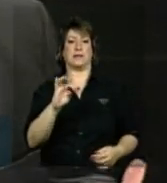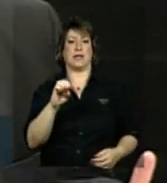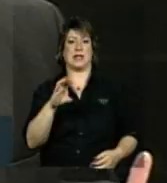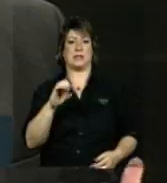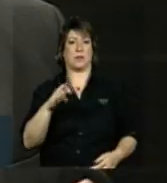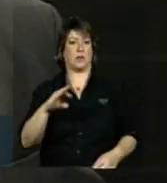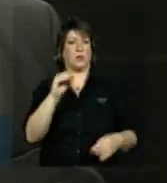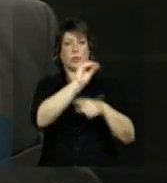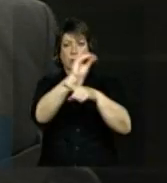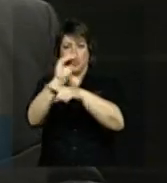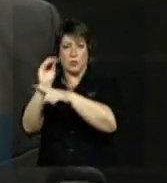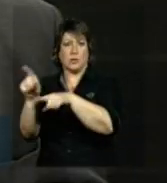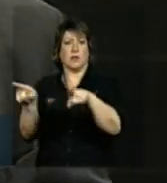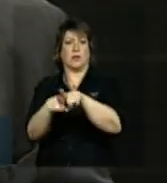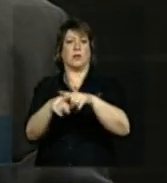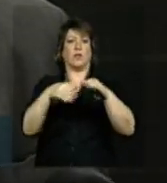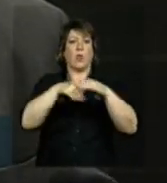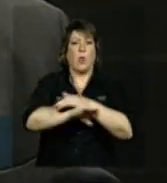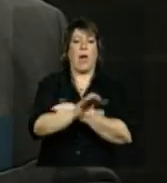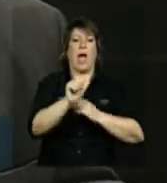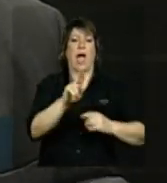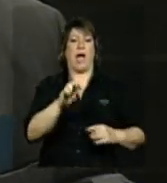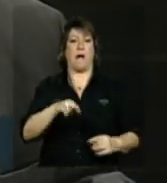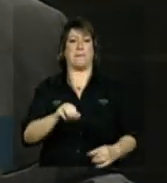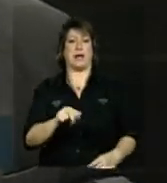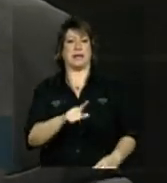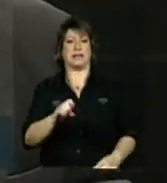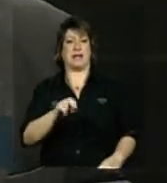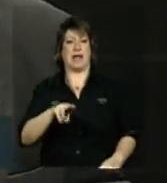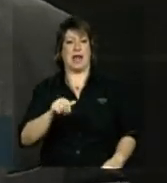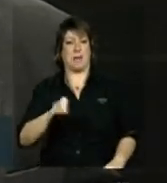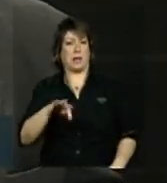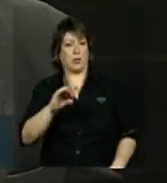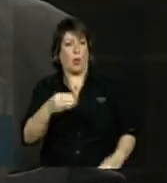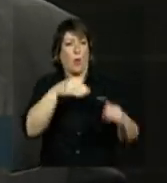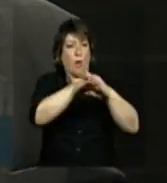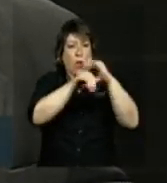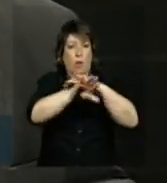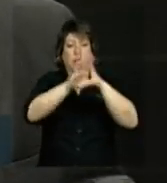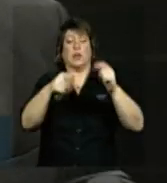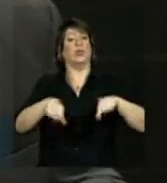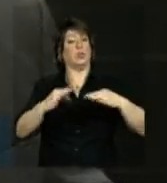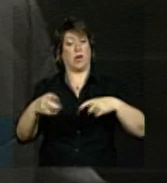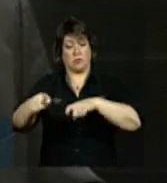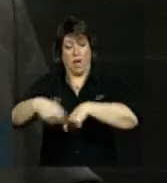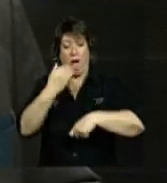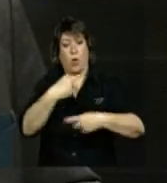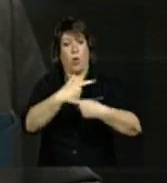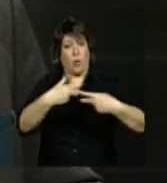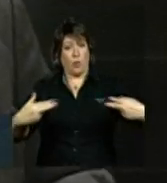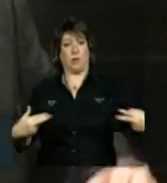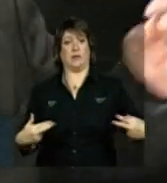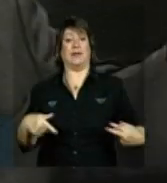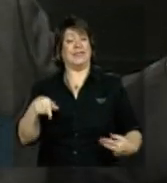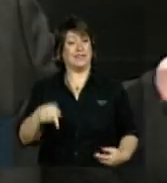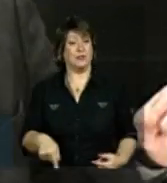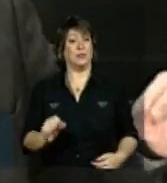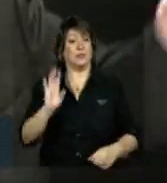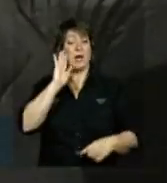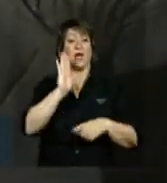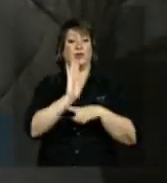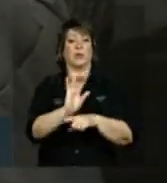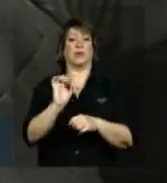Tudo isso nos leva a um novo momento da agricultura brasileira, que nos permite que as